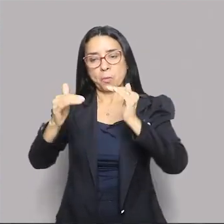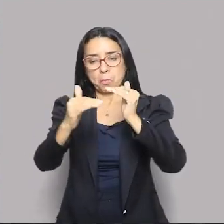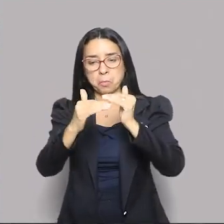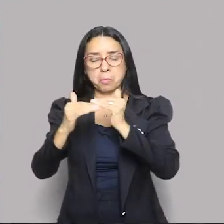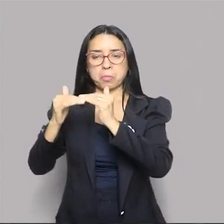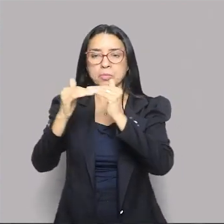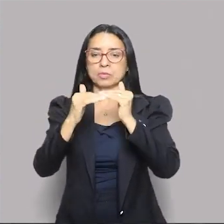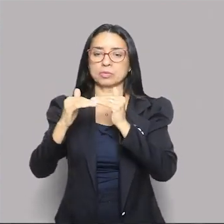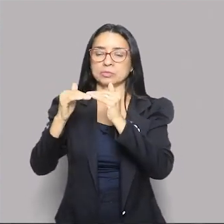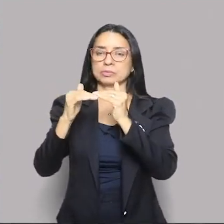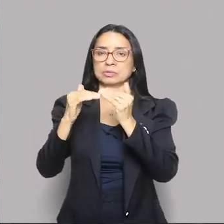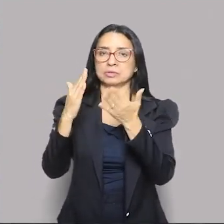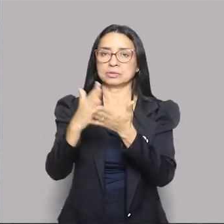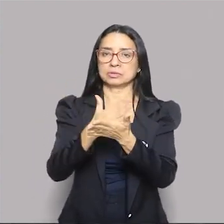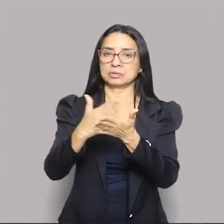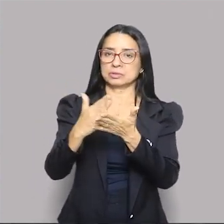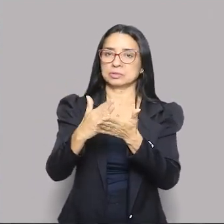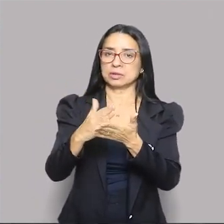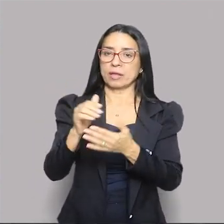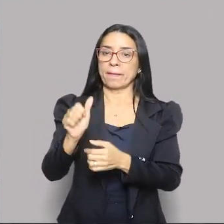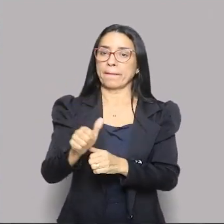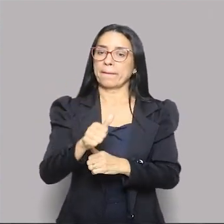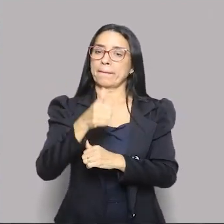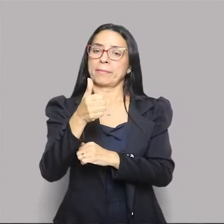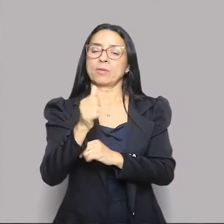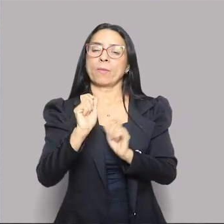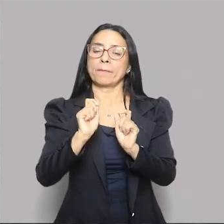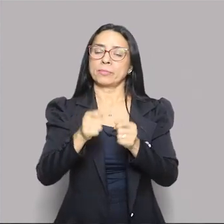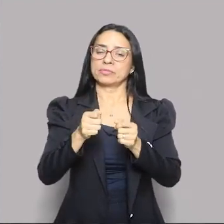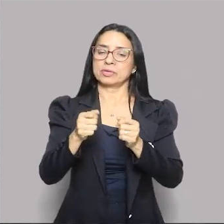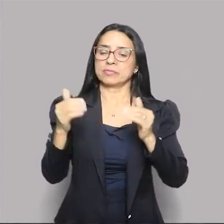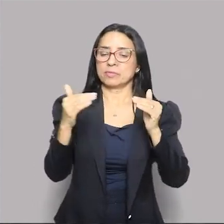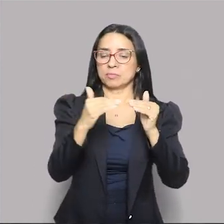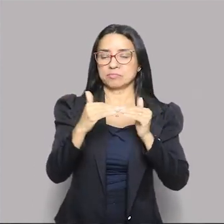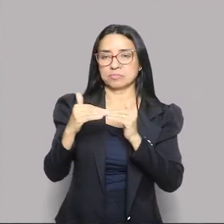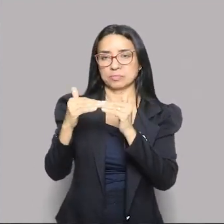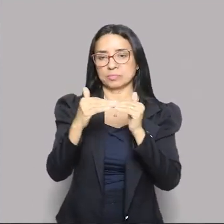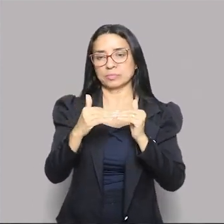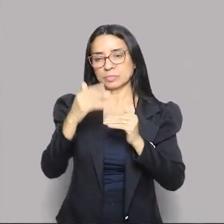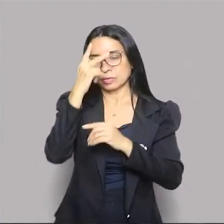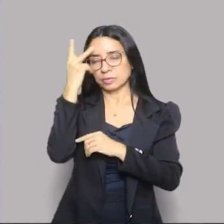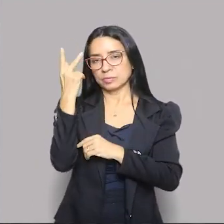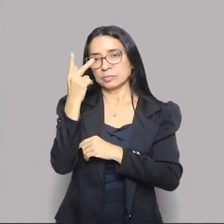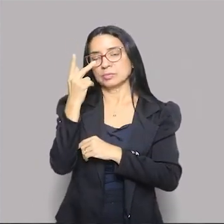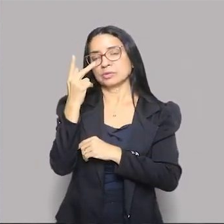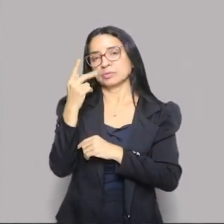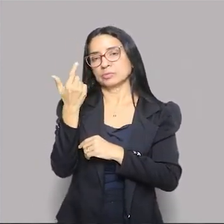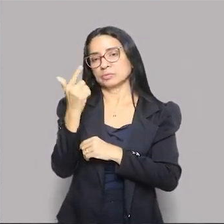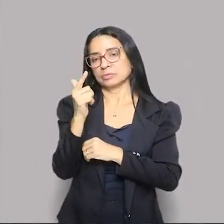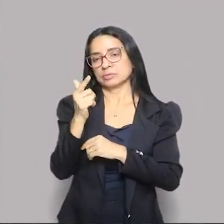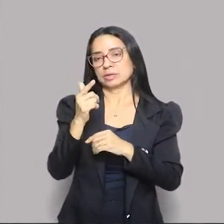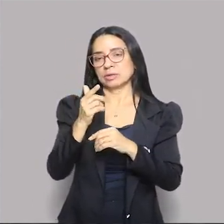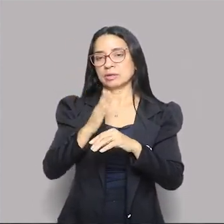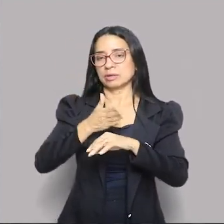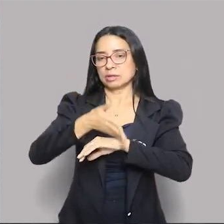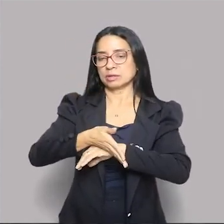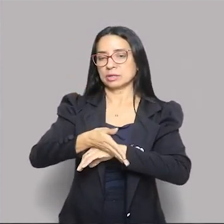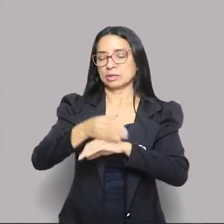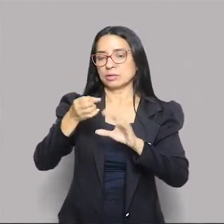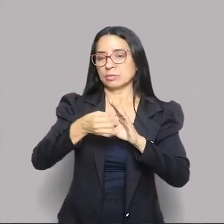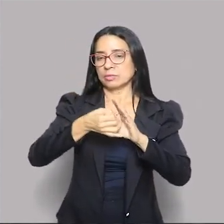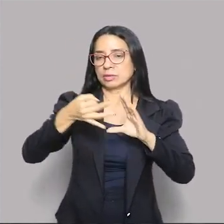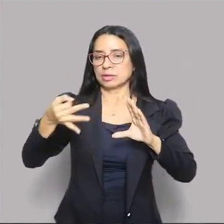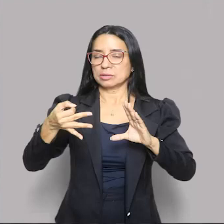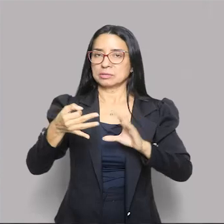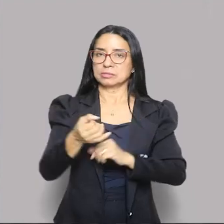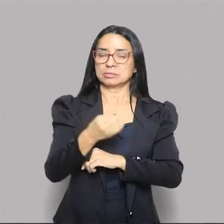algum modo, né, da melhor maneira possível, mais igualitária, essas pessoas vão ficar sem acesso a uma